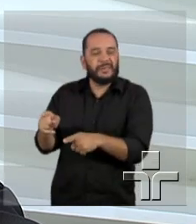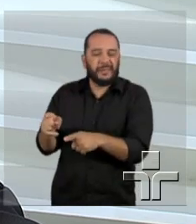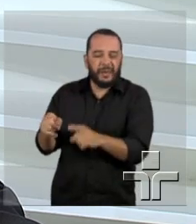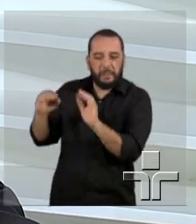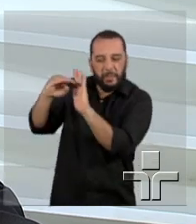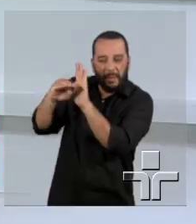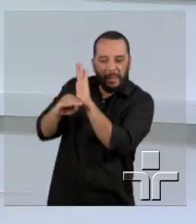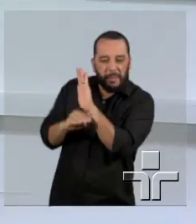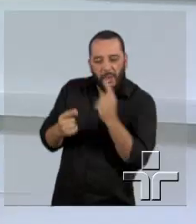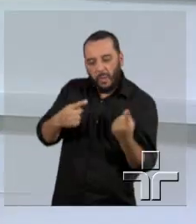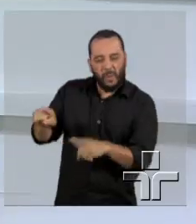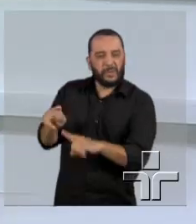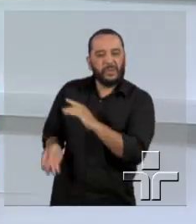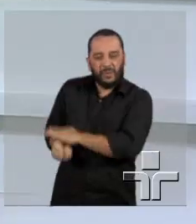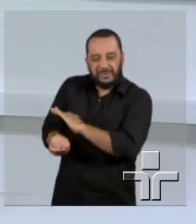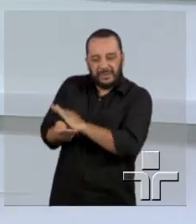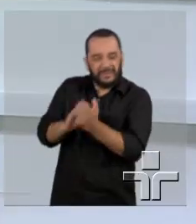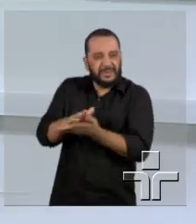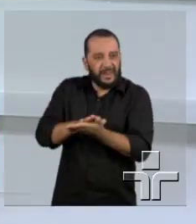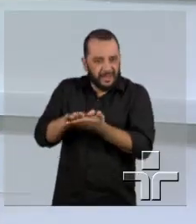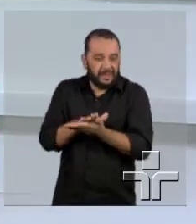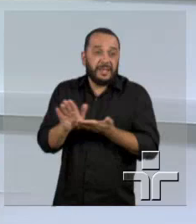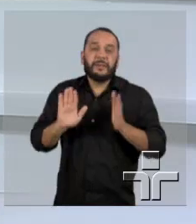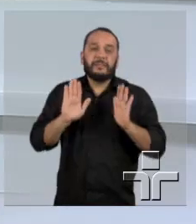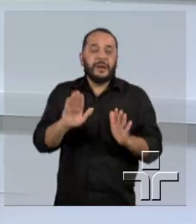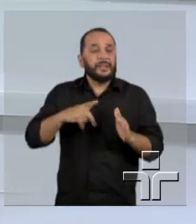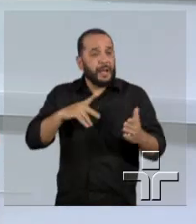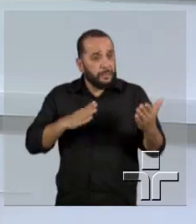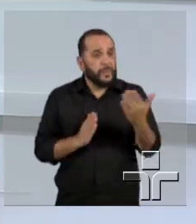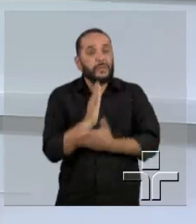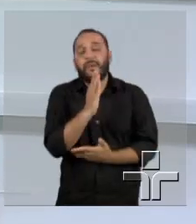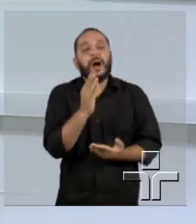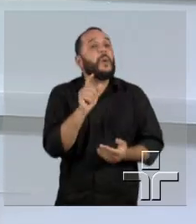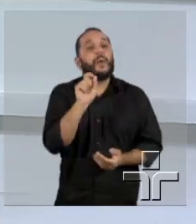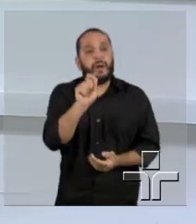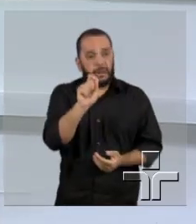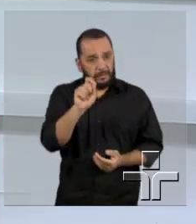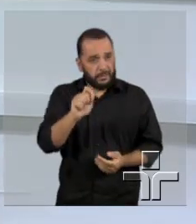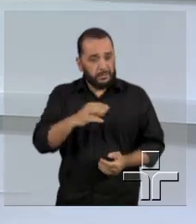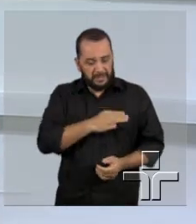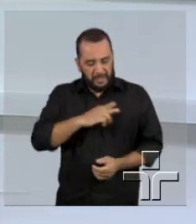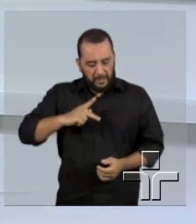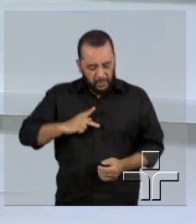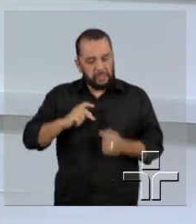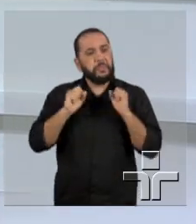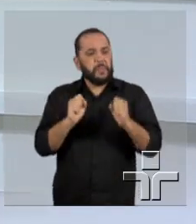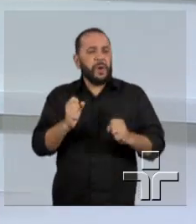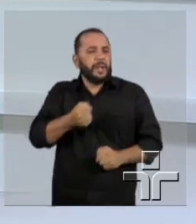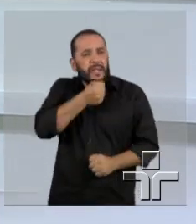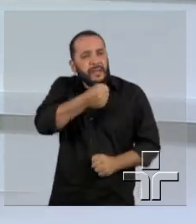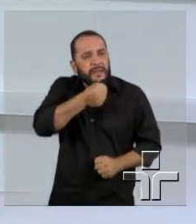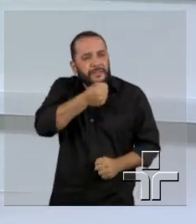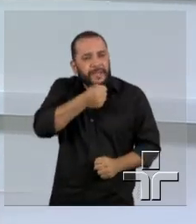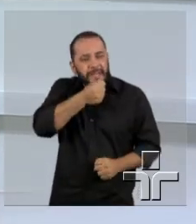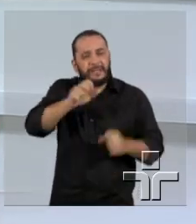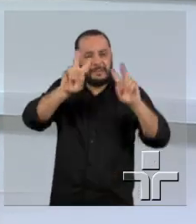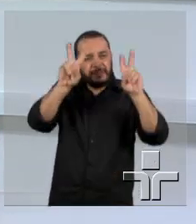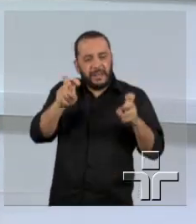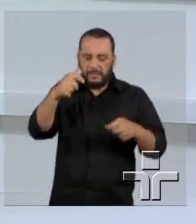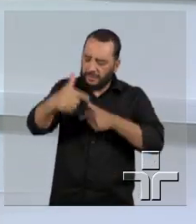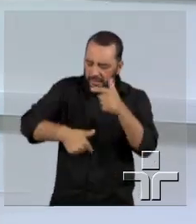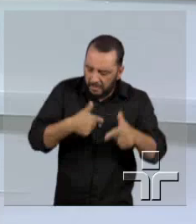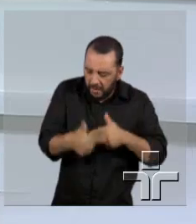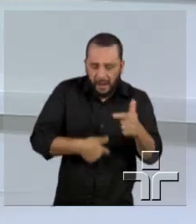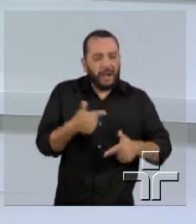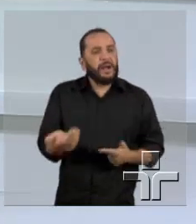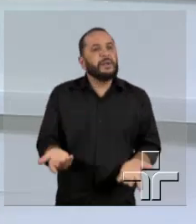pretende aprovar é a impossibilidade que membros do Ministério Público dêem entrevistas sobre os seus casos